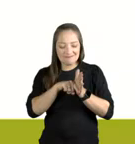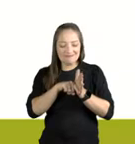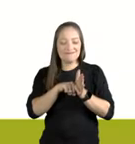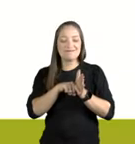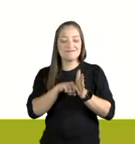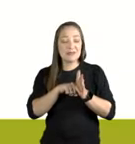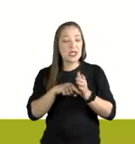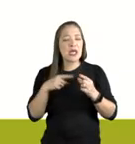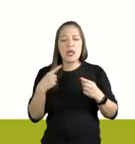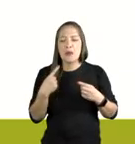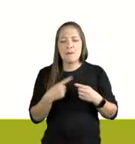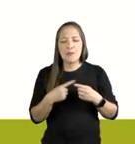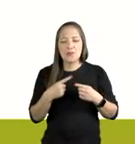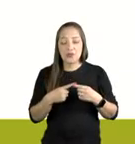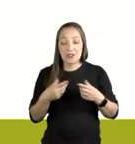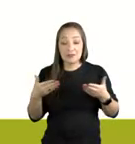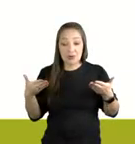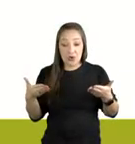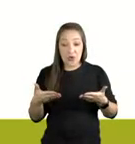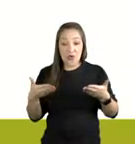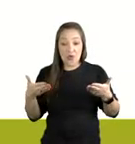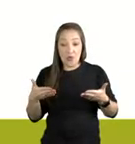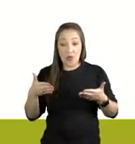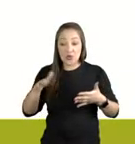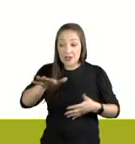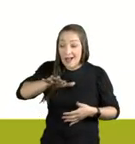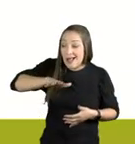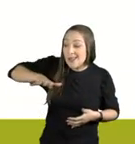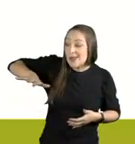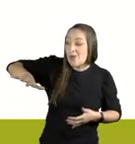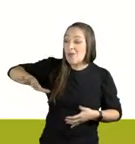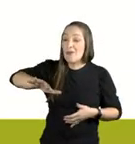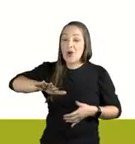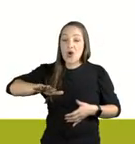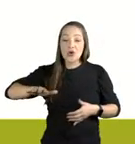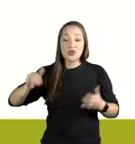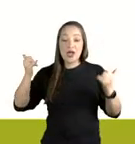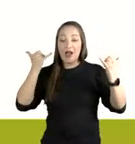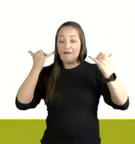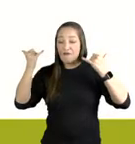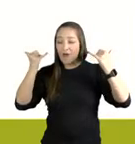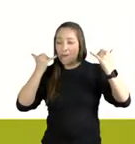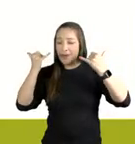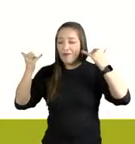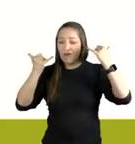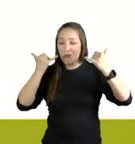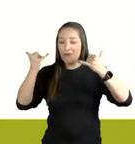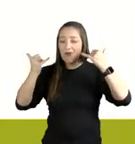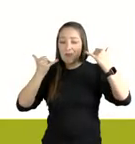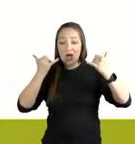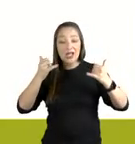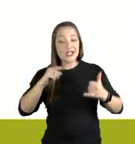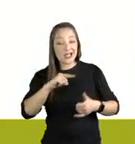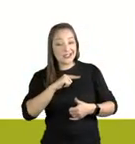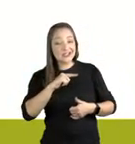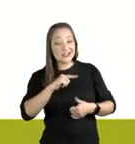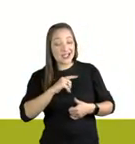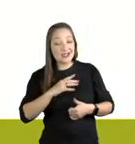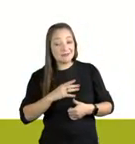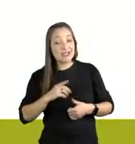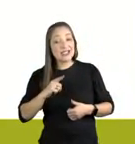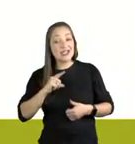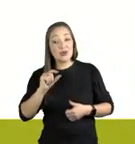hoje, na terra de informações que a gente vive, a gente tem, primeiro,